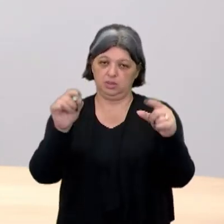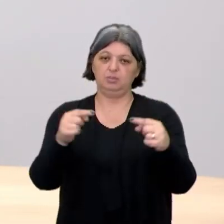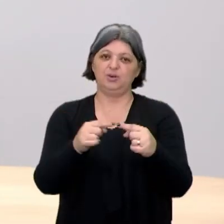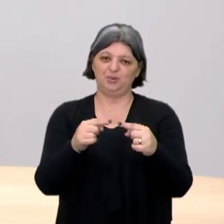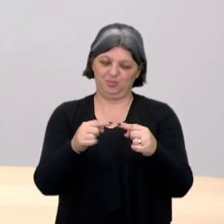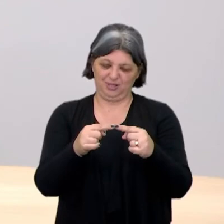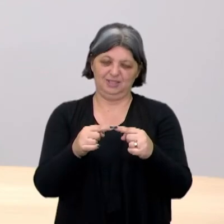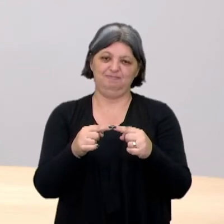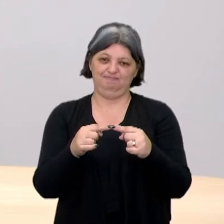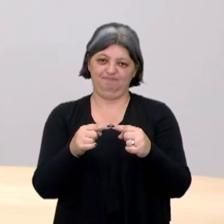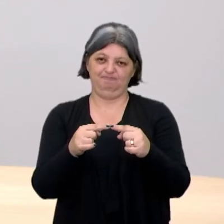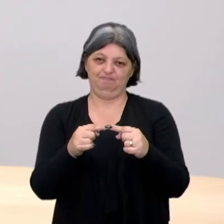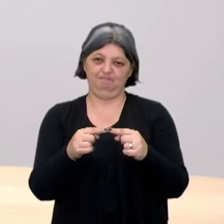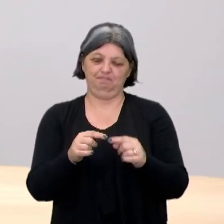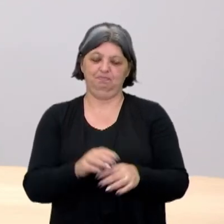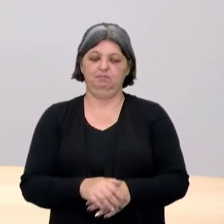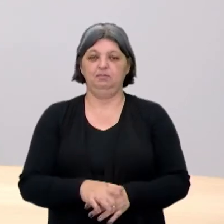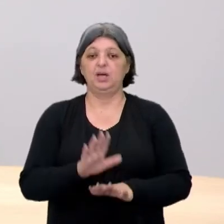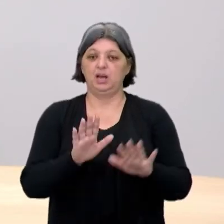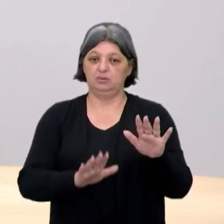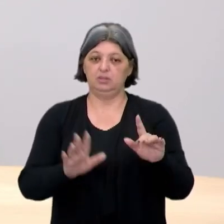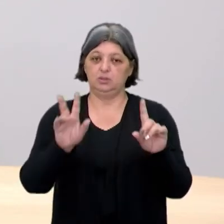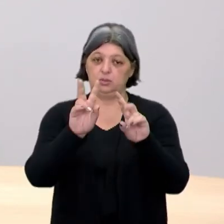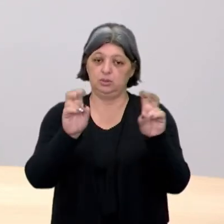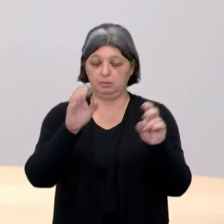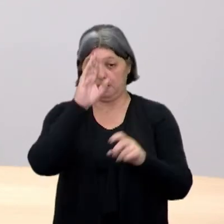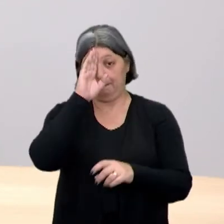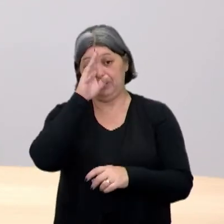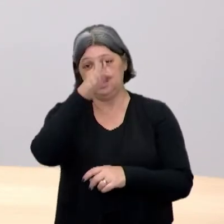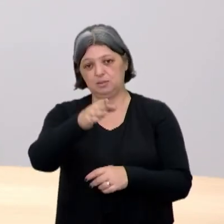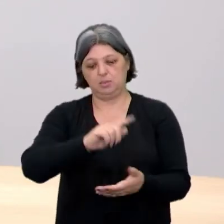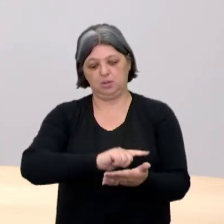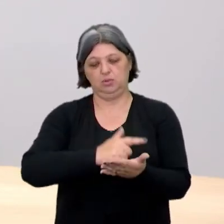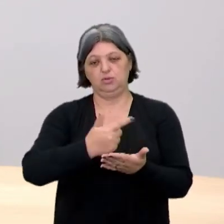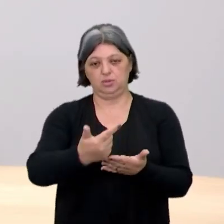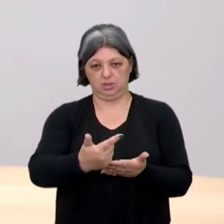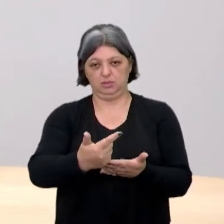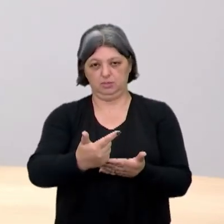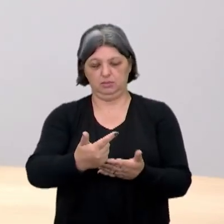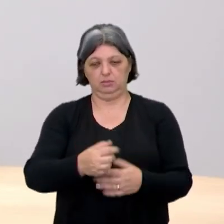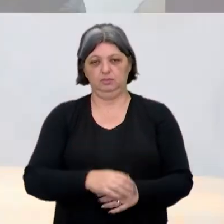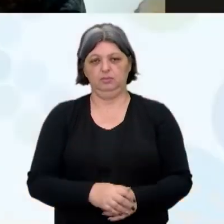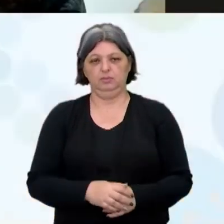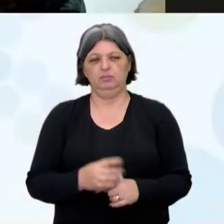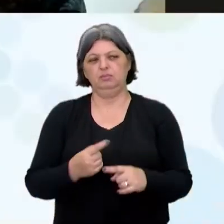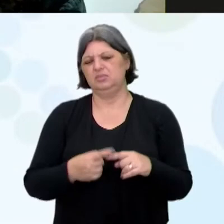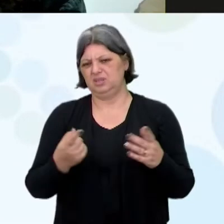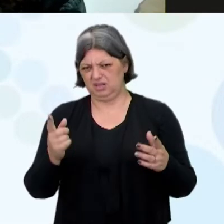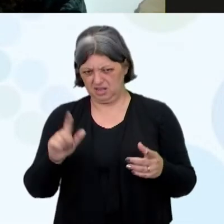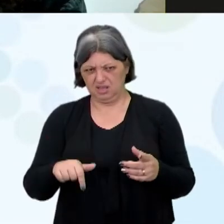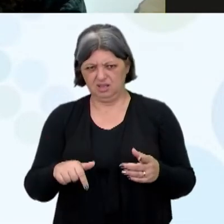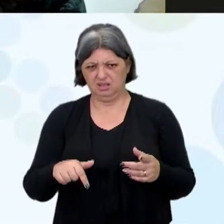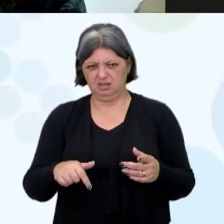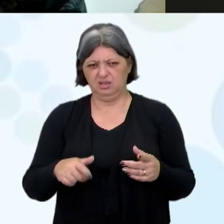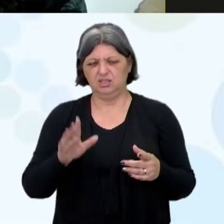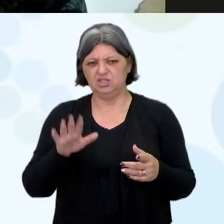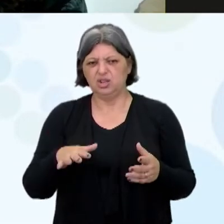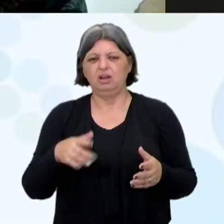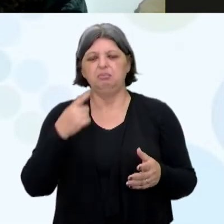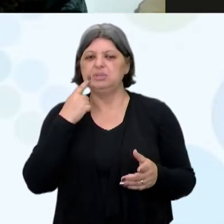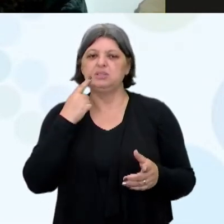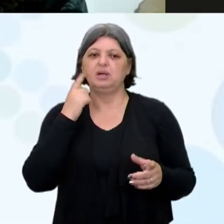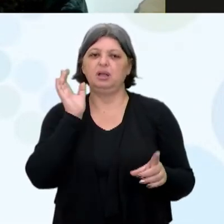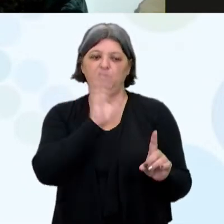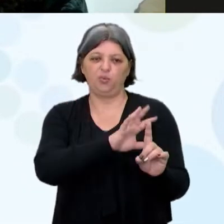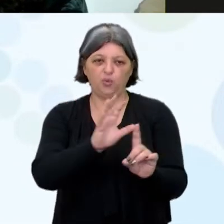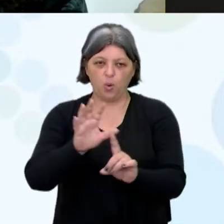o tema principal ali do jornal. E você acha que isso aí virou uma tendência? Me explica para mim, isso já é